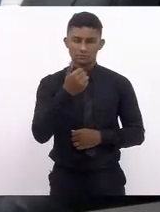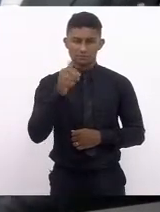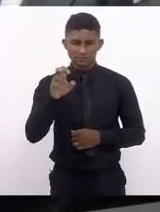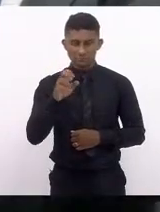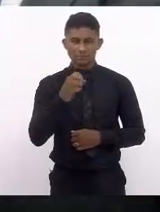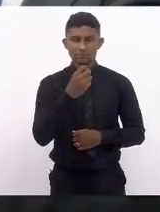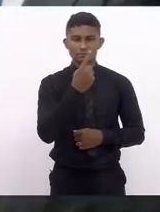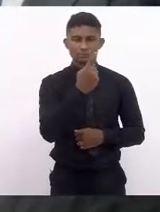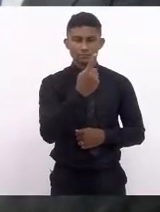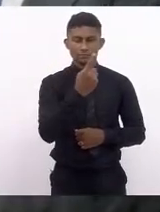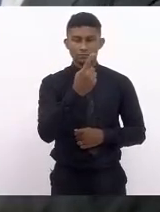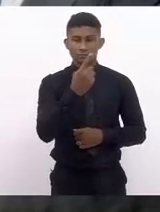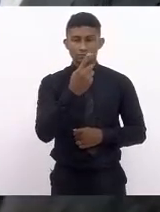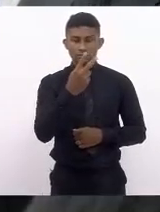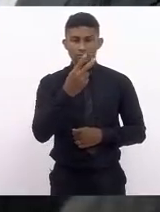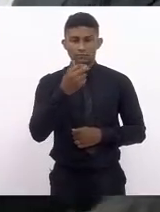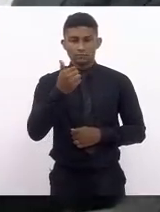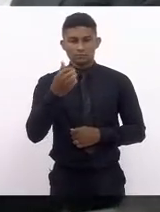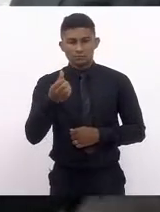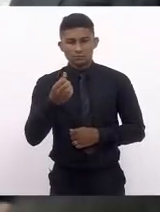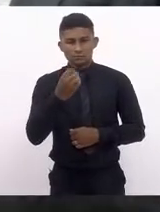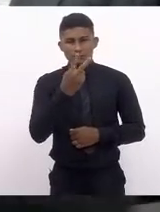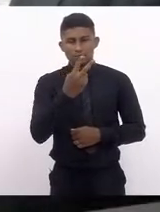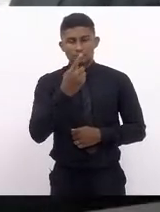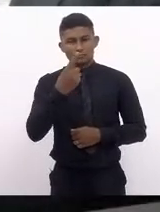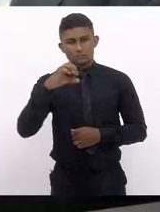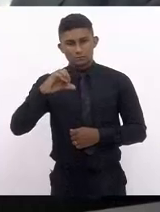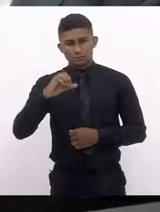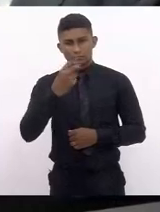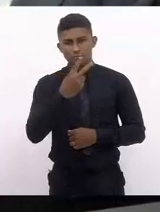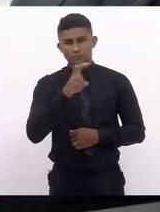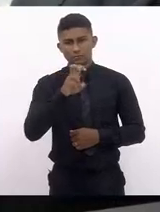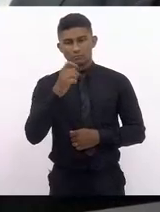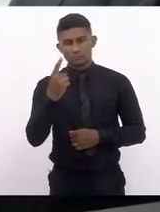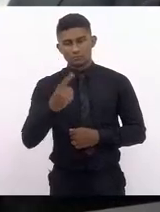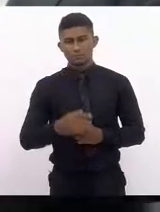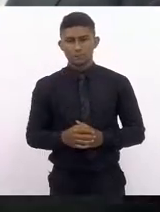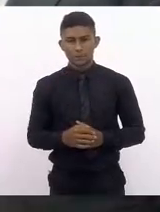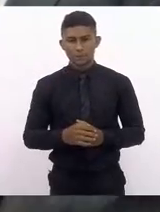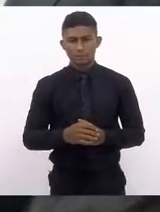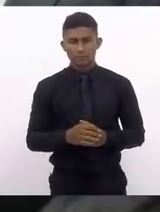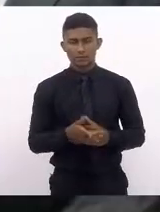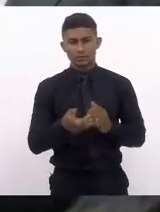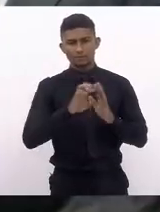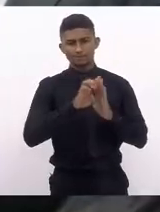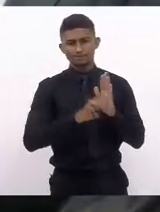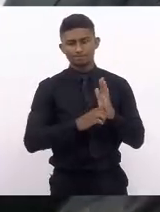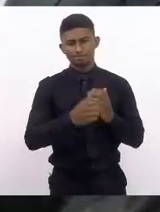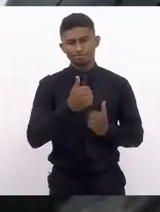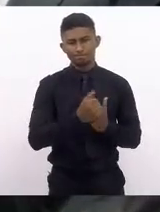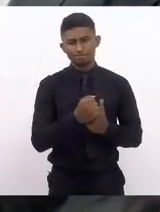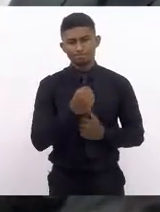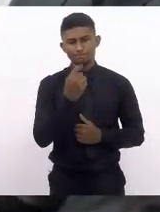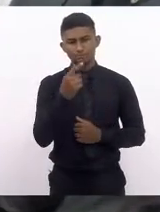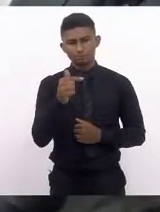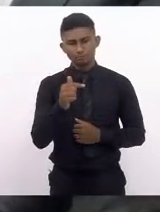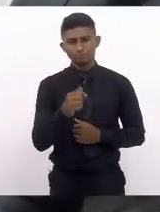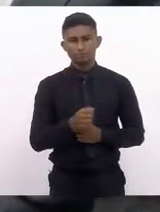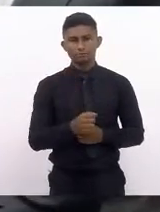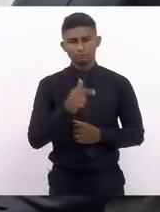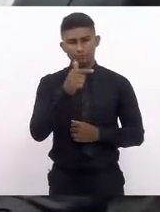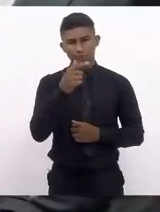216 217 219 251 favorável consumindo aglutinativas emenda